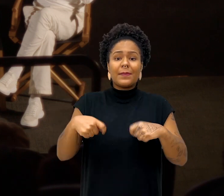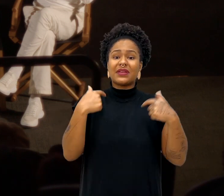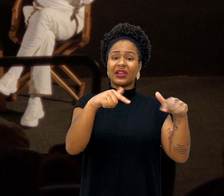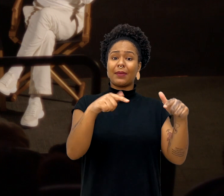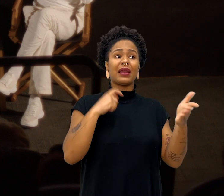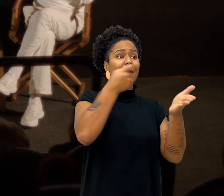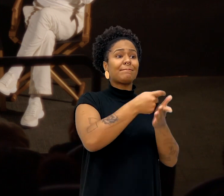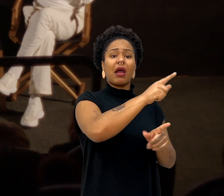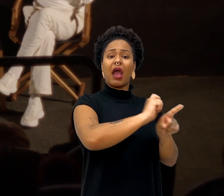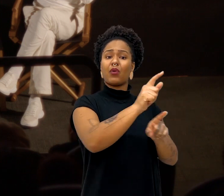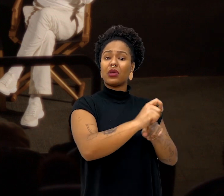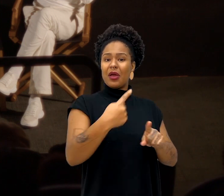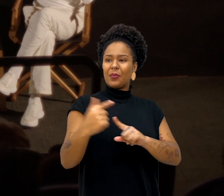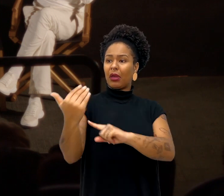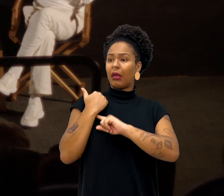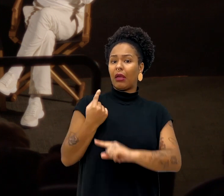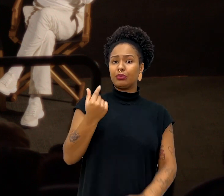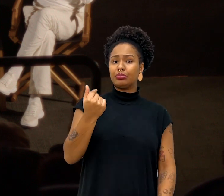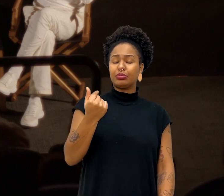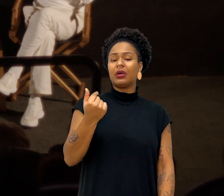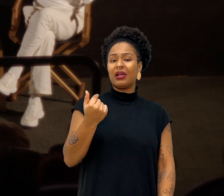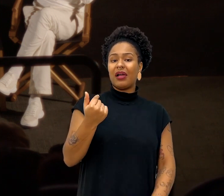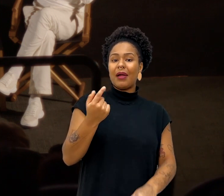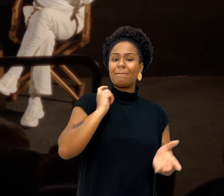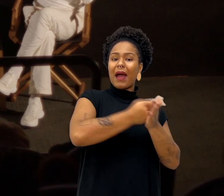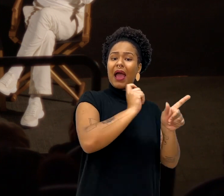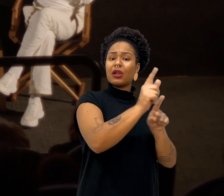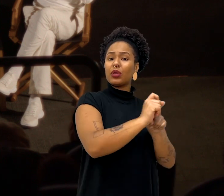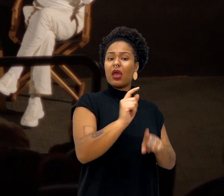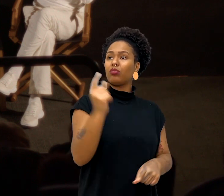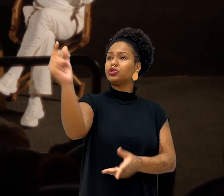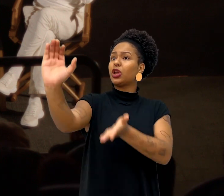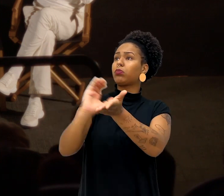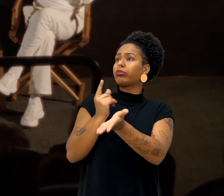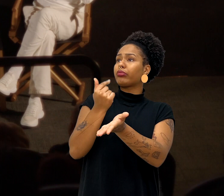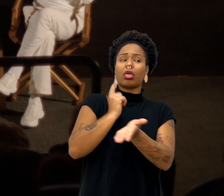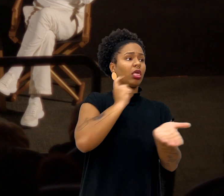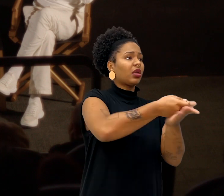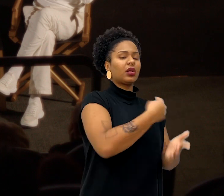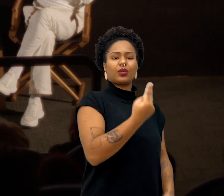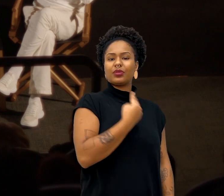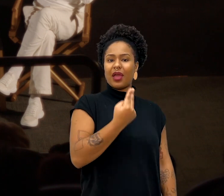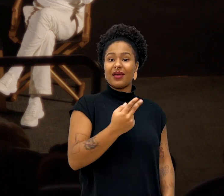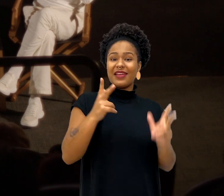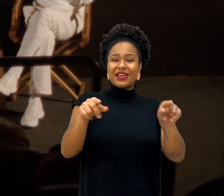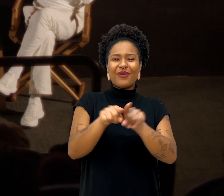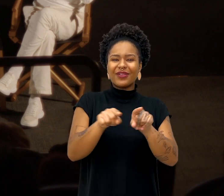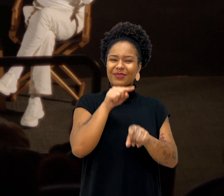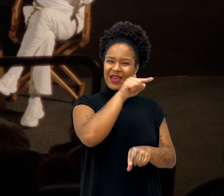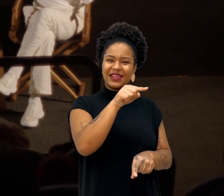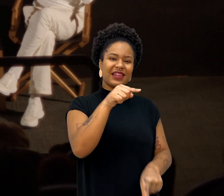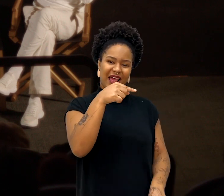porque elas têm um aluguel para pagar agora. O auxílio aluguel não paga suficiente o aluguel, que aumentou